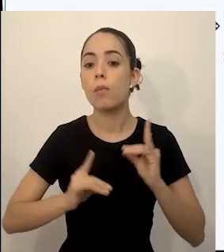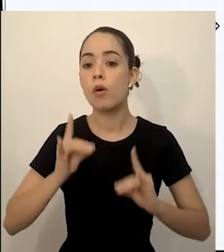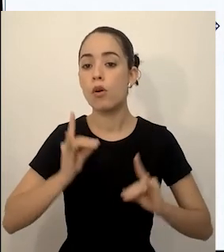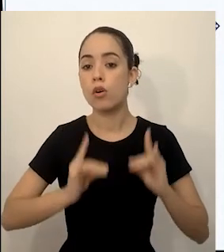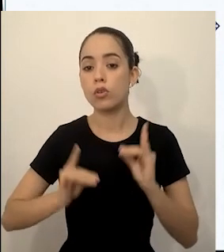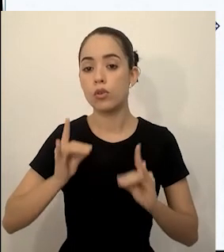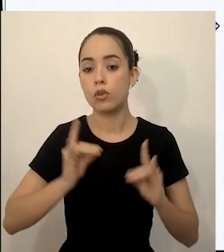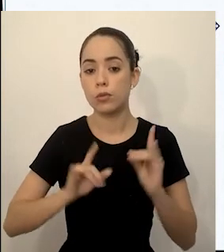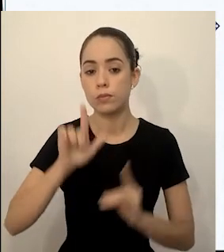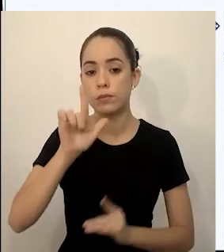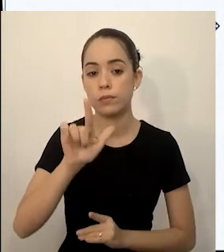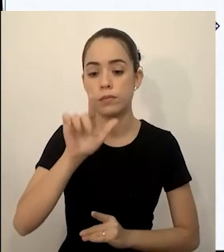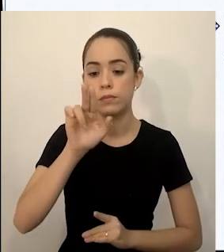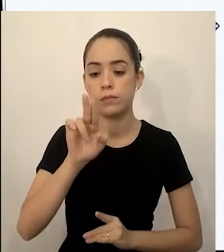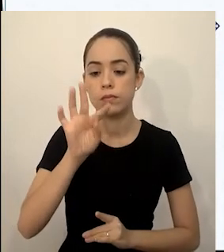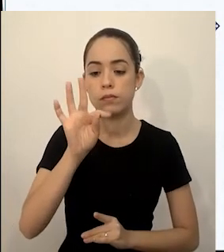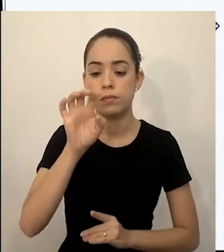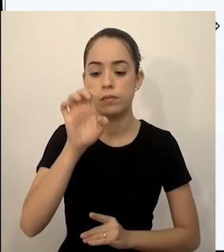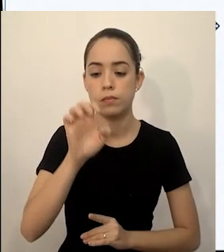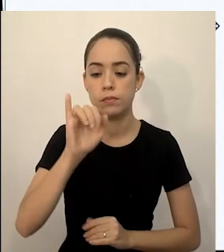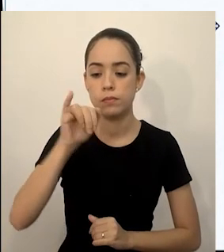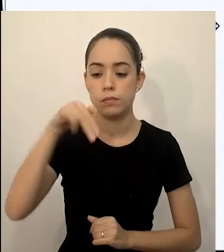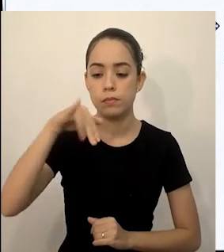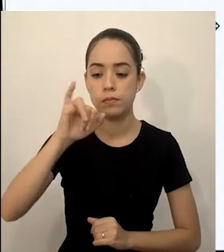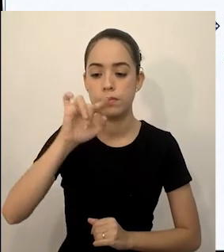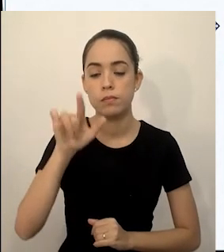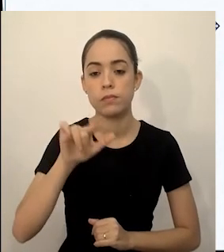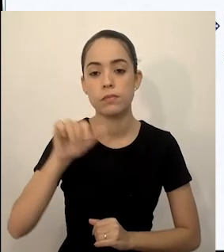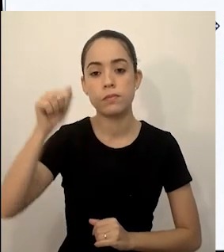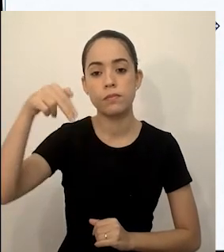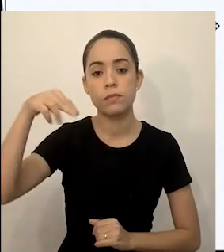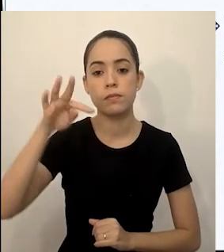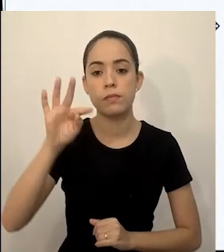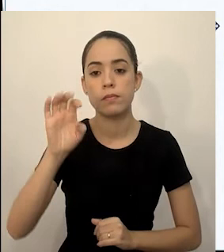hormônio luteinizante.